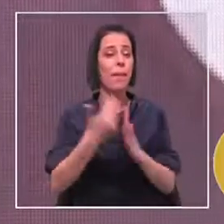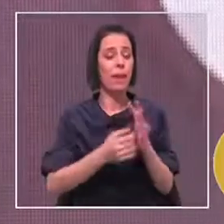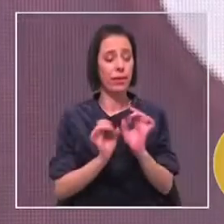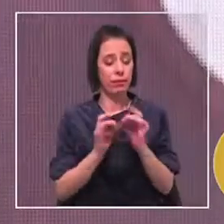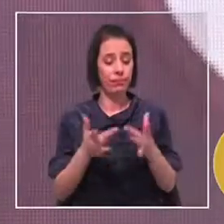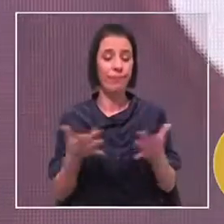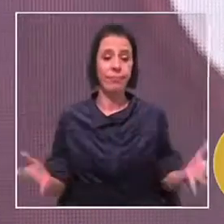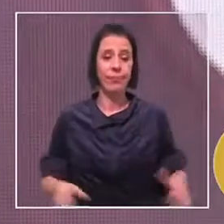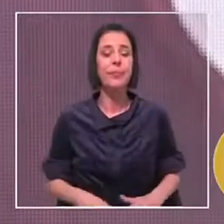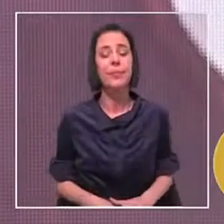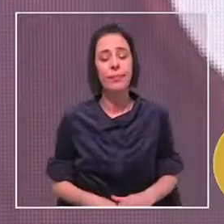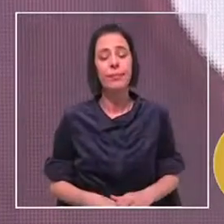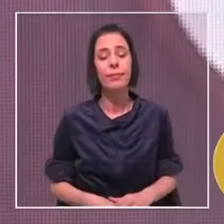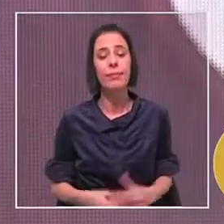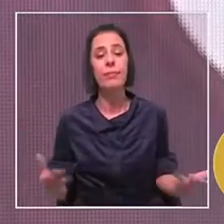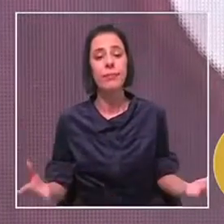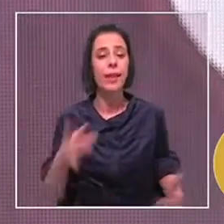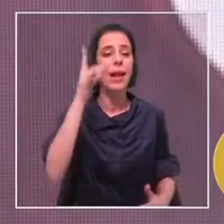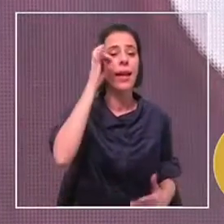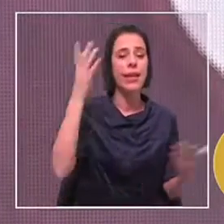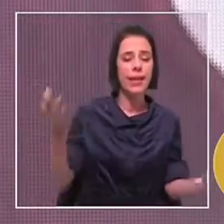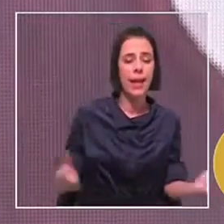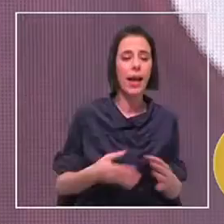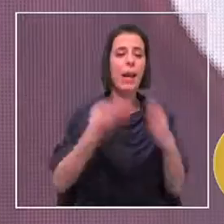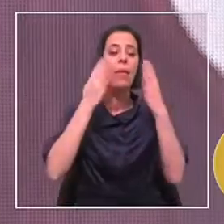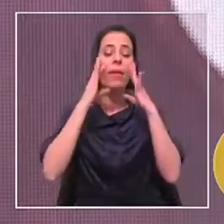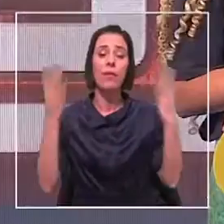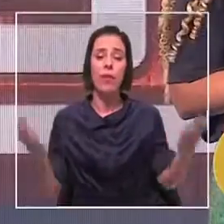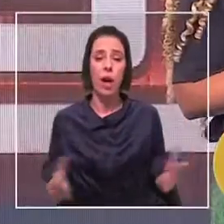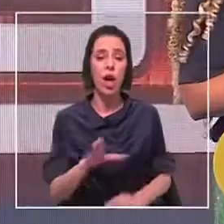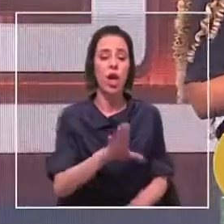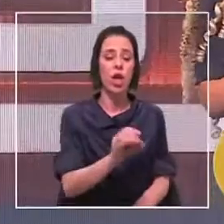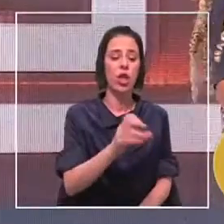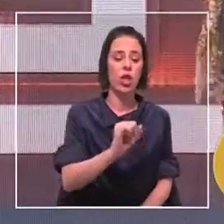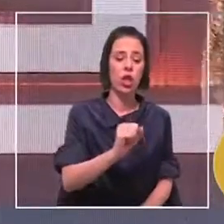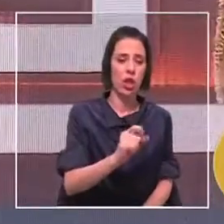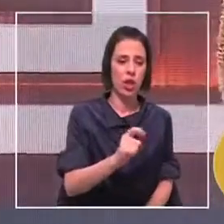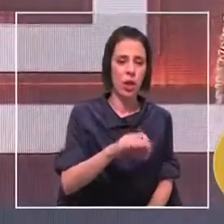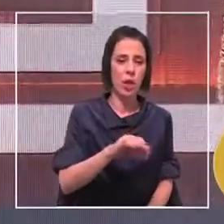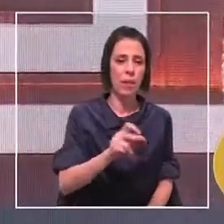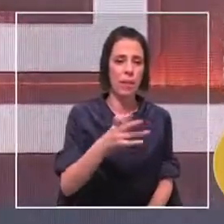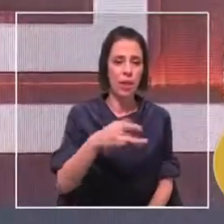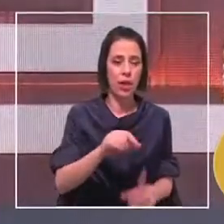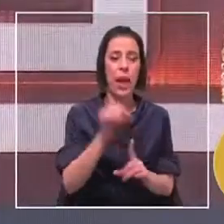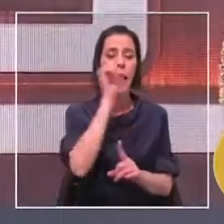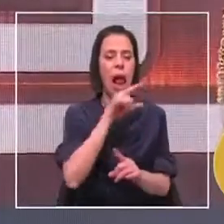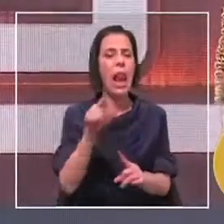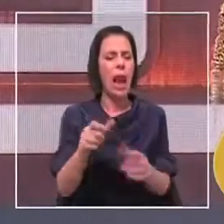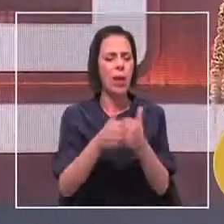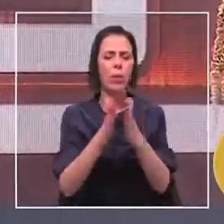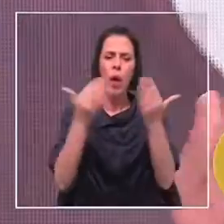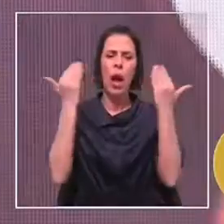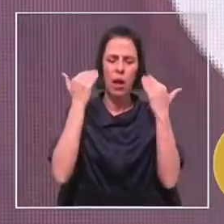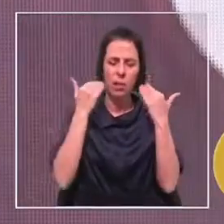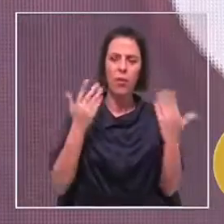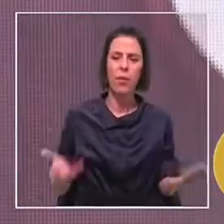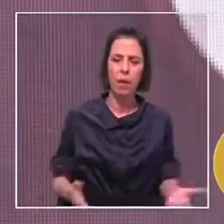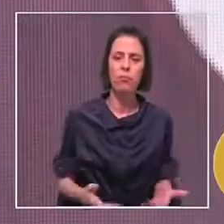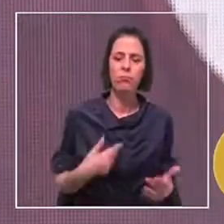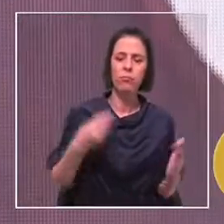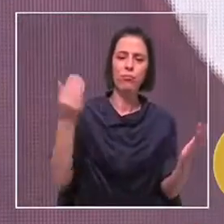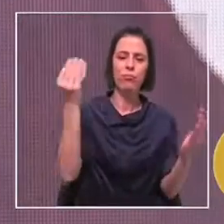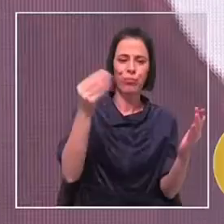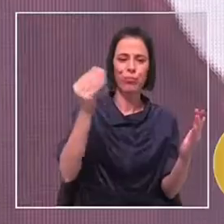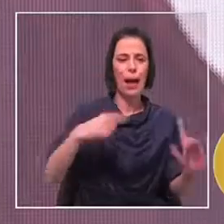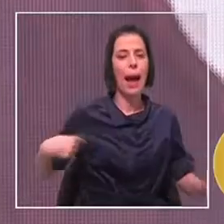páginas do Instagram e do Facebook. É Jorge Pacheco Cantor. Tem lá todas as informações que vou